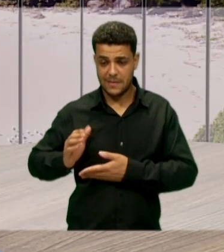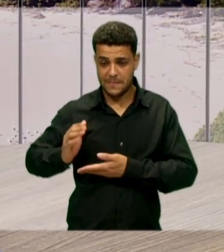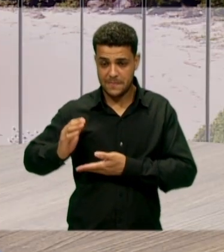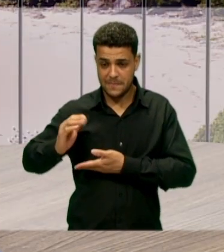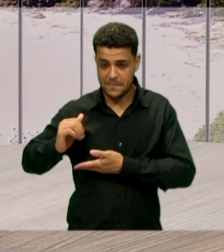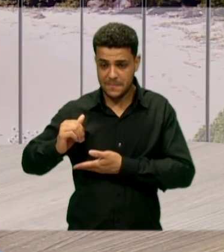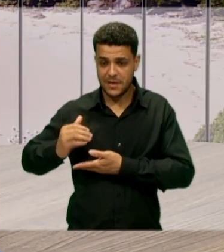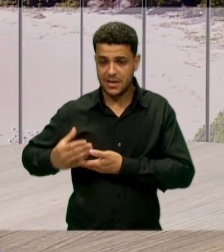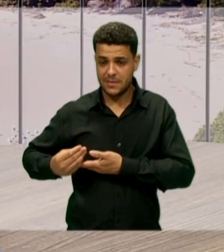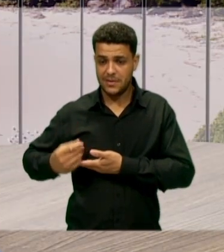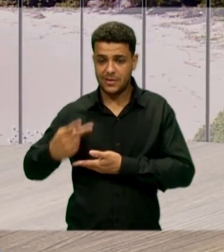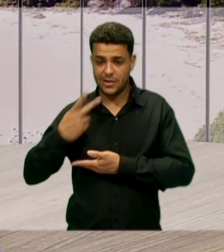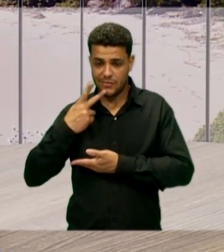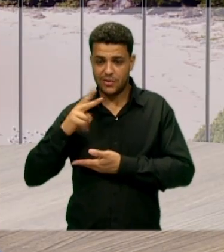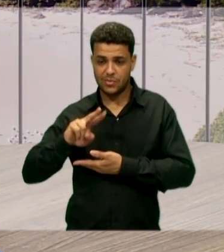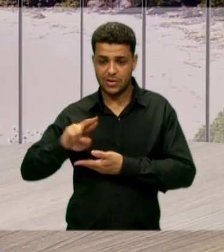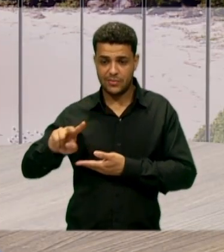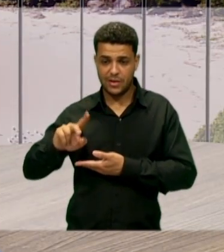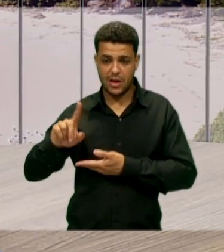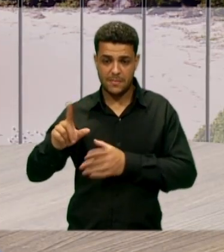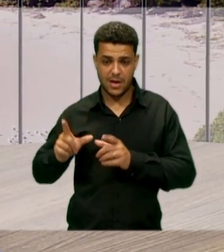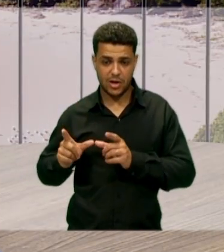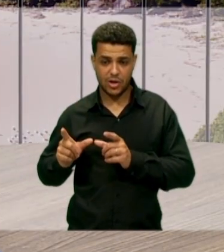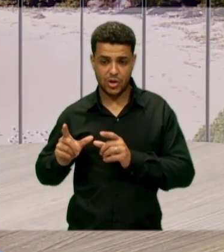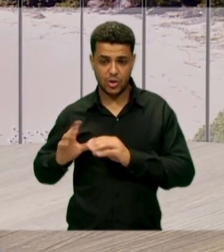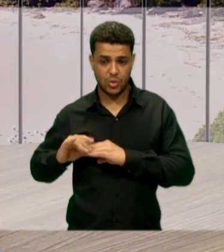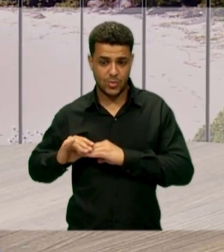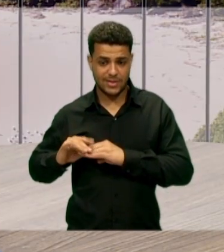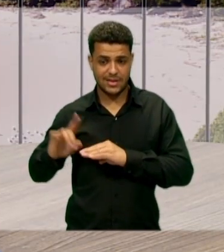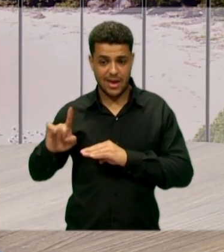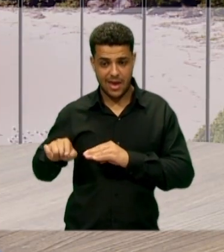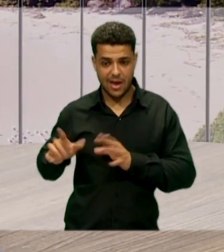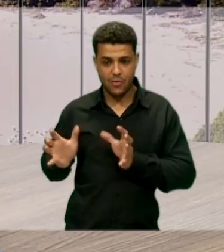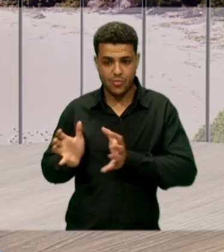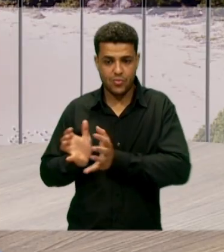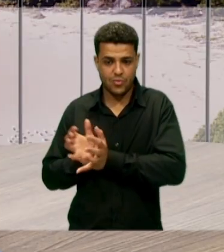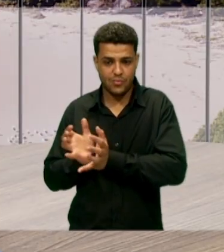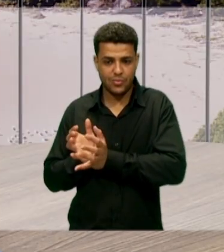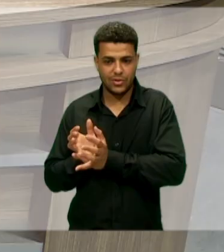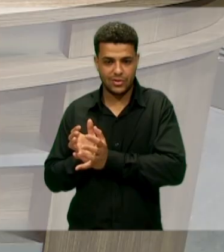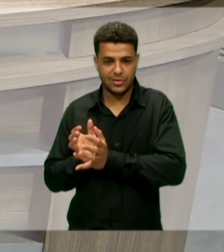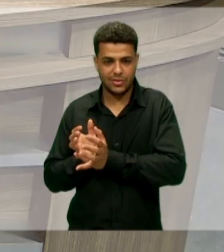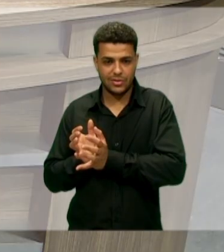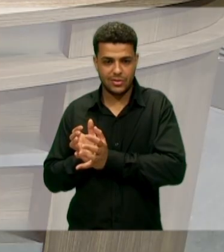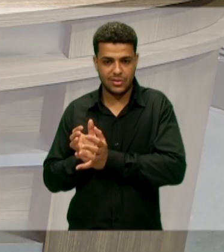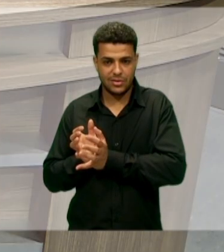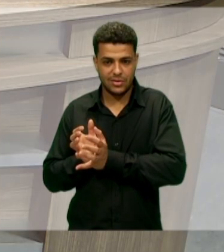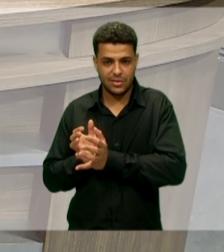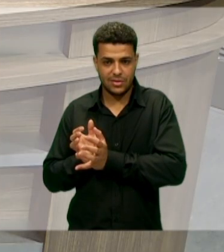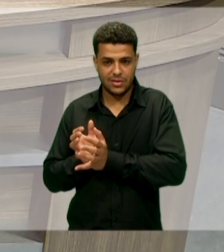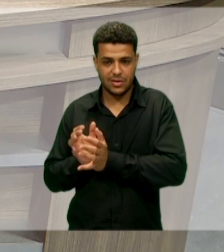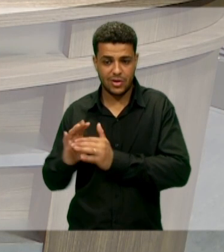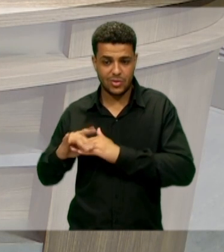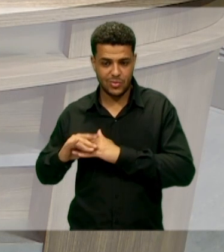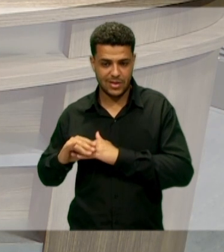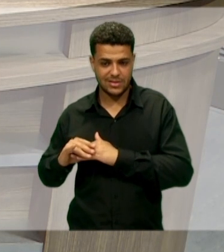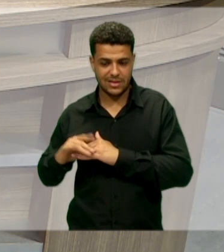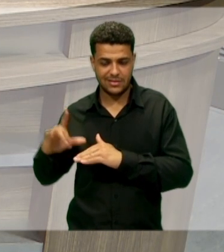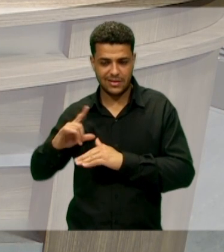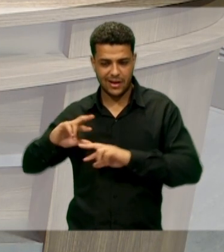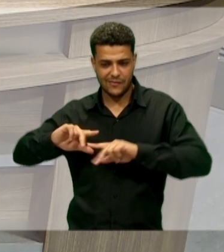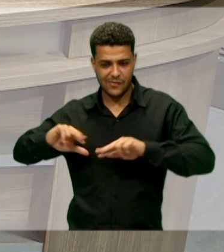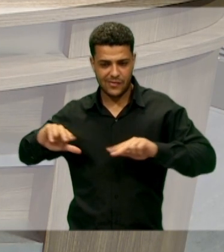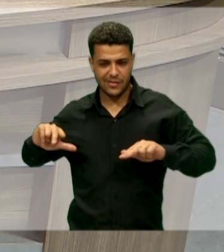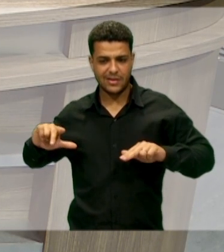o seguinte, que o câncer de mama não é uma doença, sabia? É um grupo de doenças. Um grupo de doenças? É um grupo de doenças, porque a gente tem